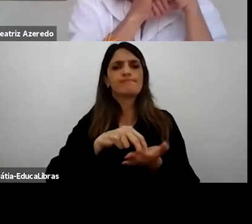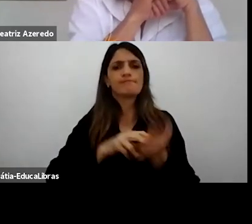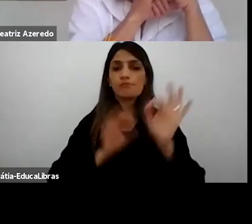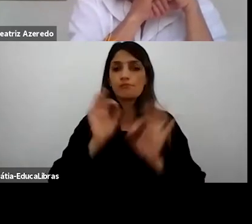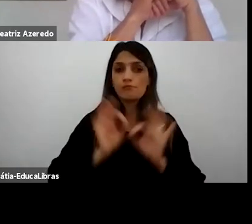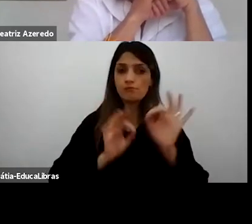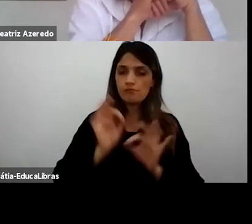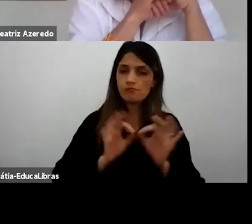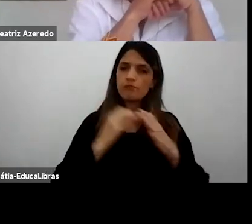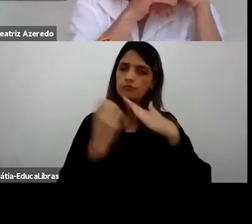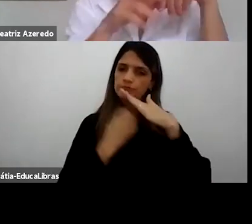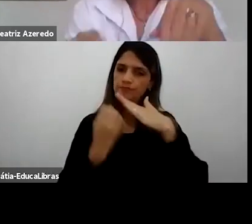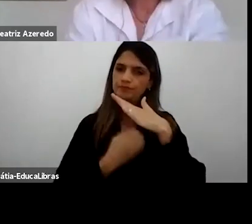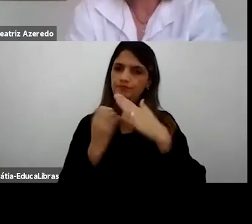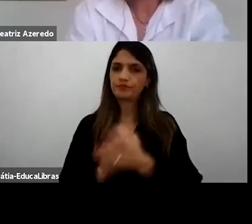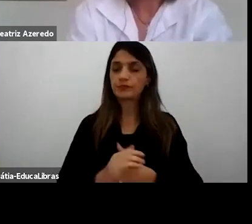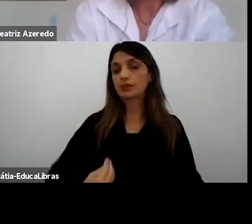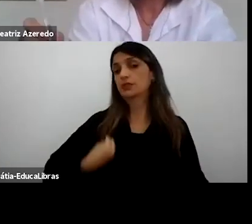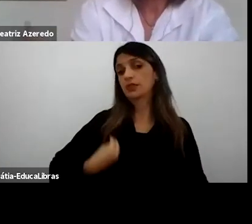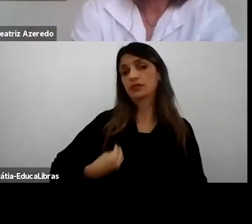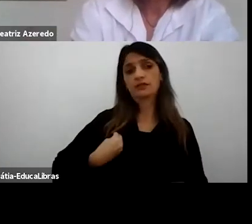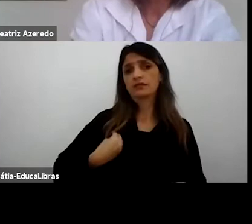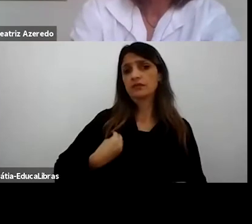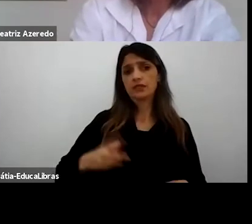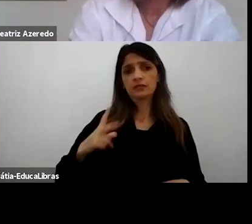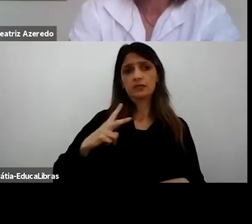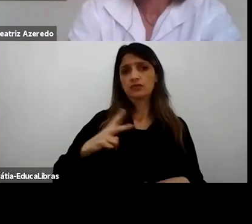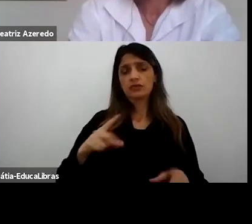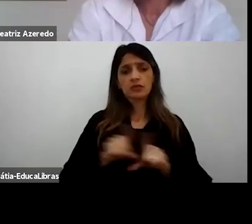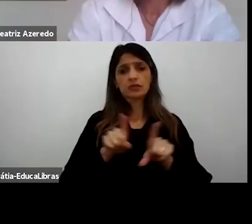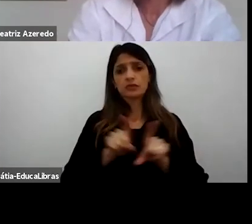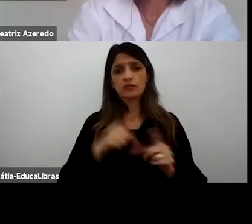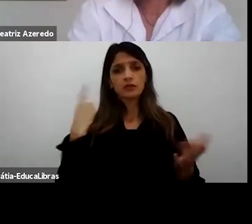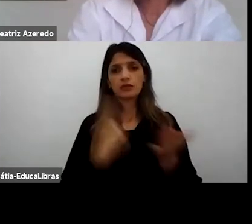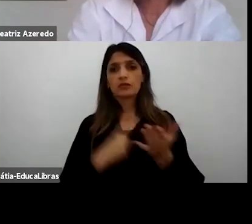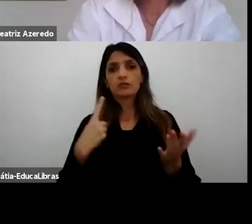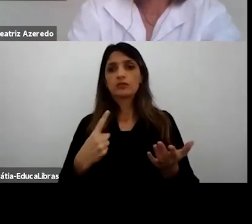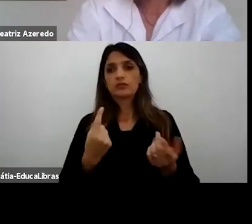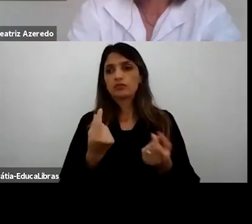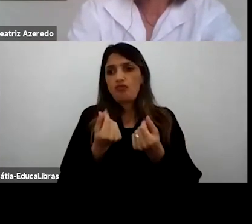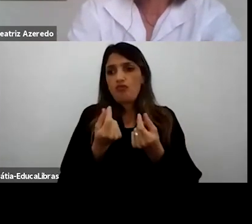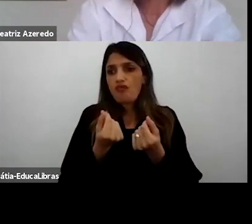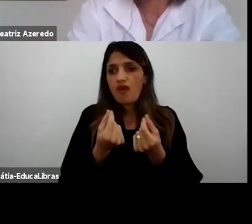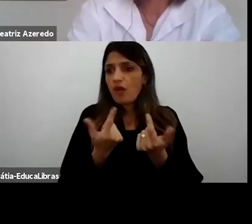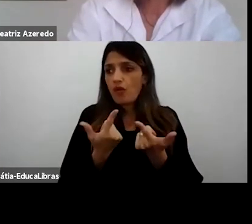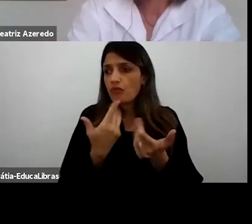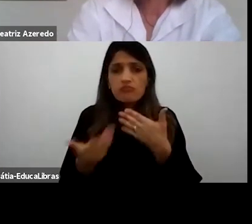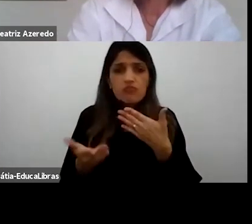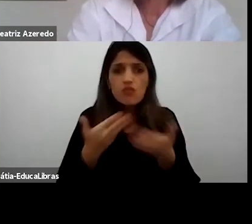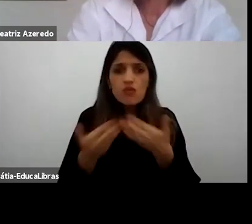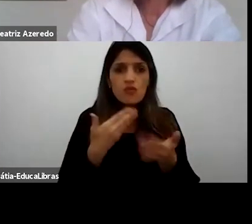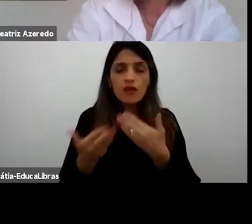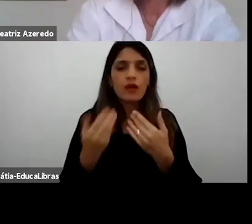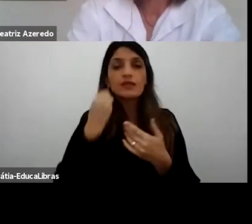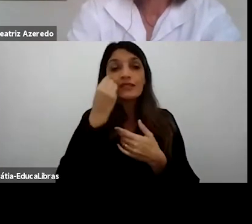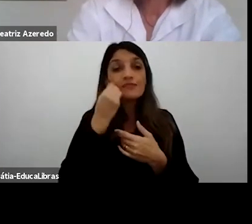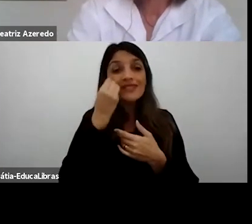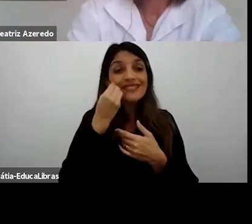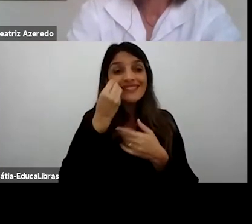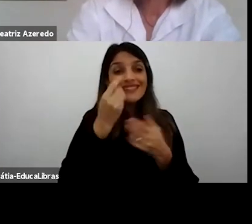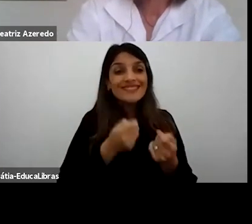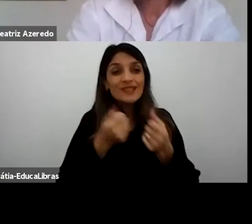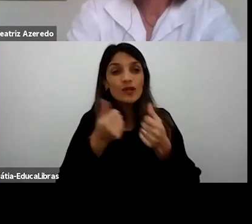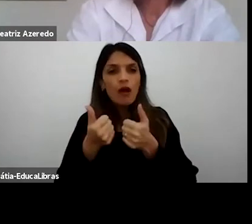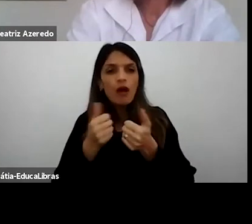sua vida prática, pessoal, assim, assumir esse compromisso com um valor factível e a partir da experiência de doar para diferentes